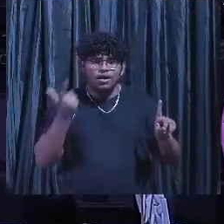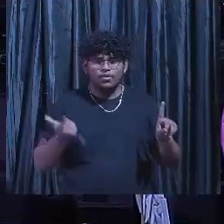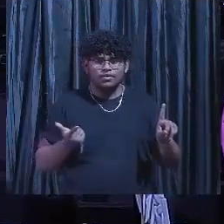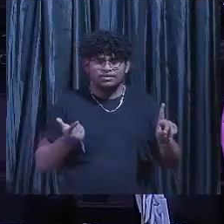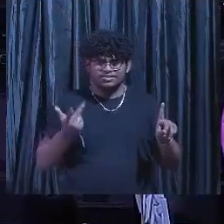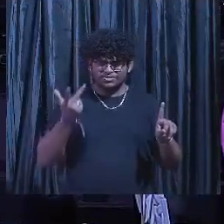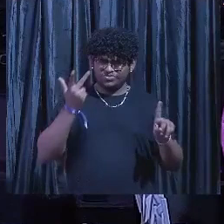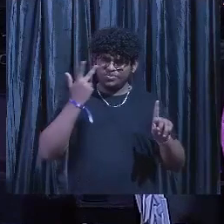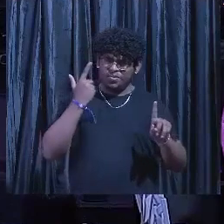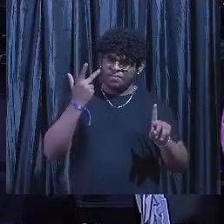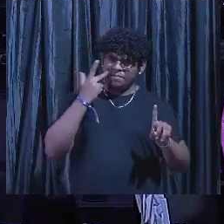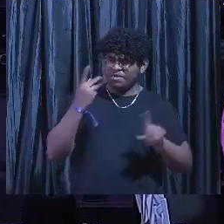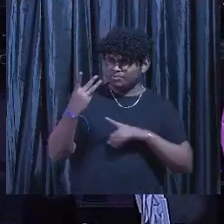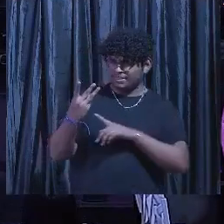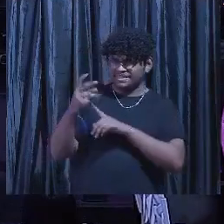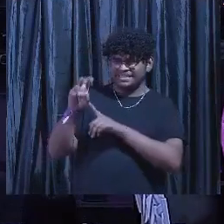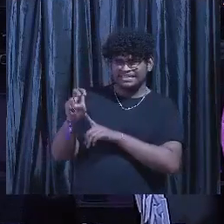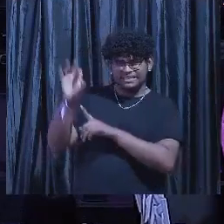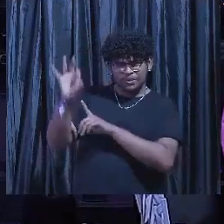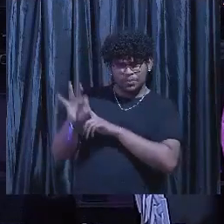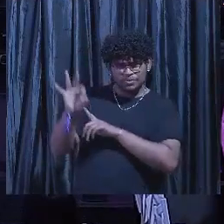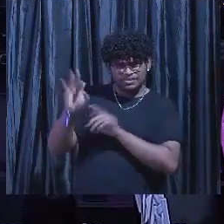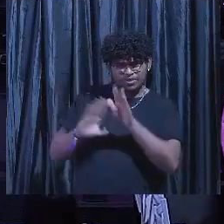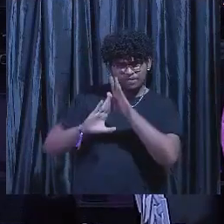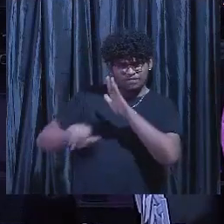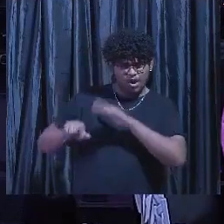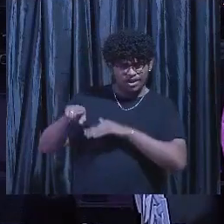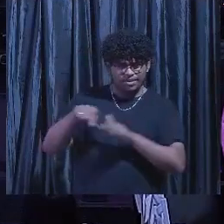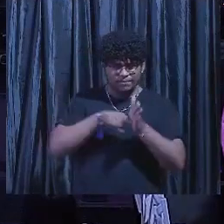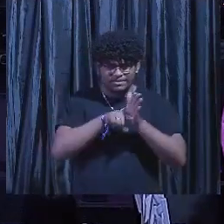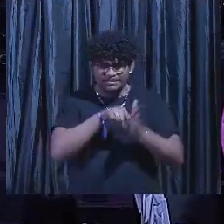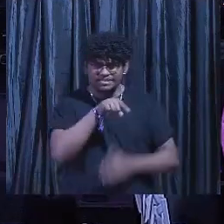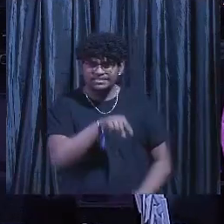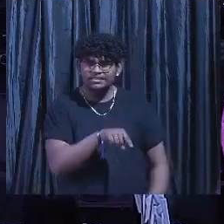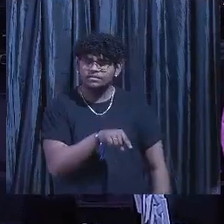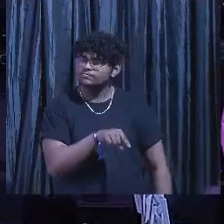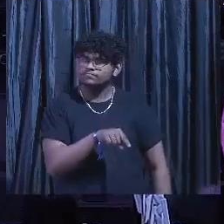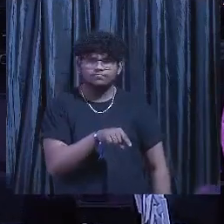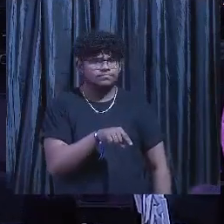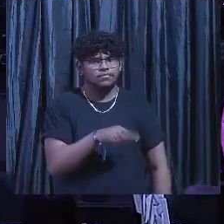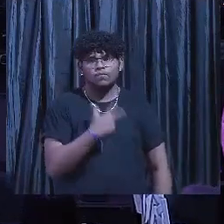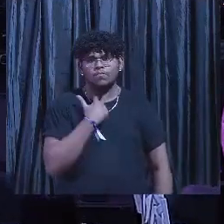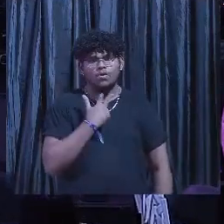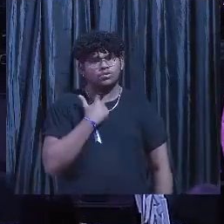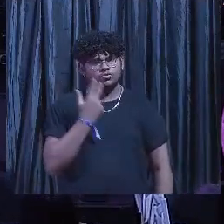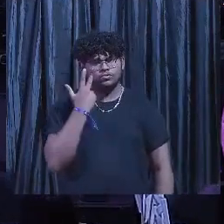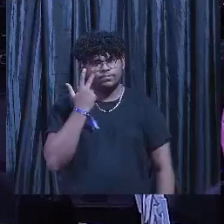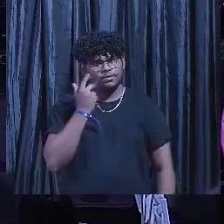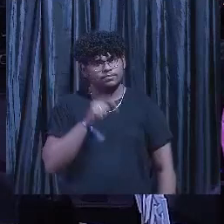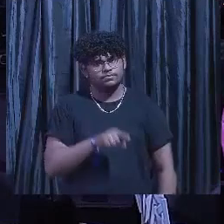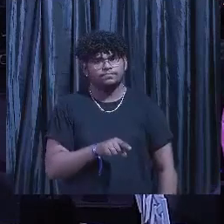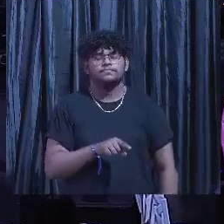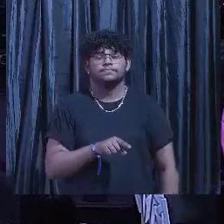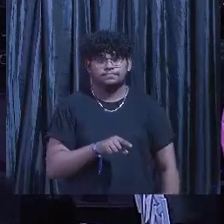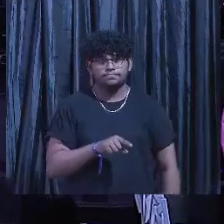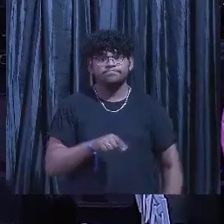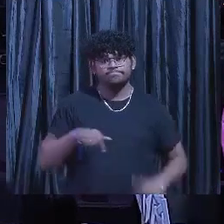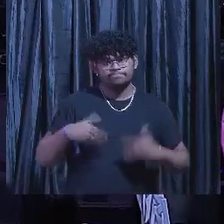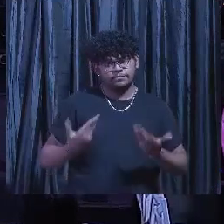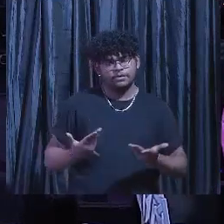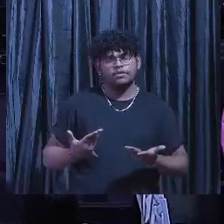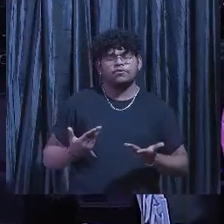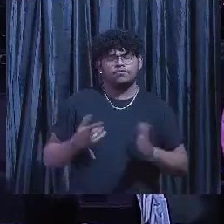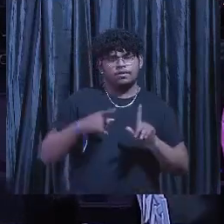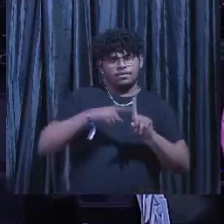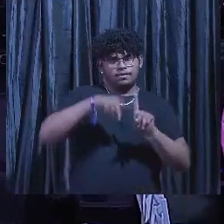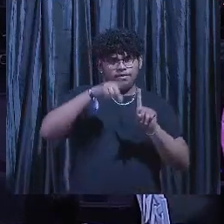deixar 35% da galera de fora da análise? Não deve ser normal. Então, os aspectos de geração cidadã de